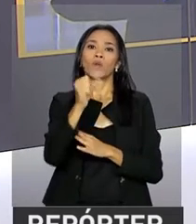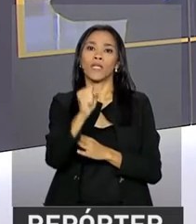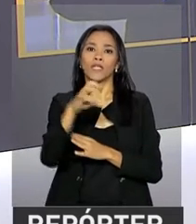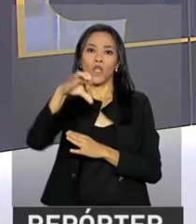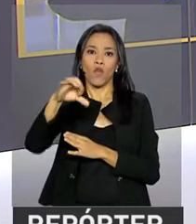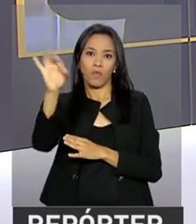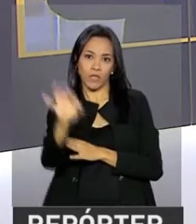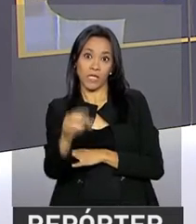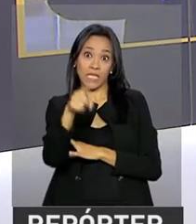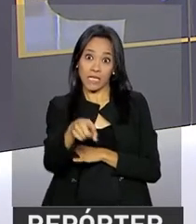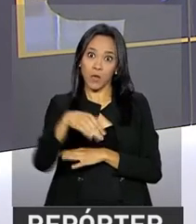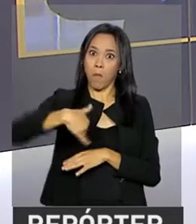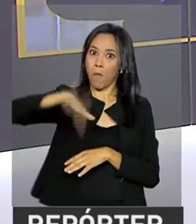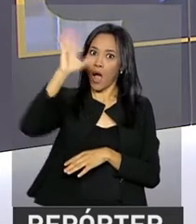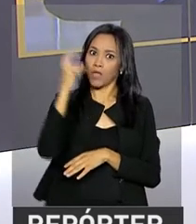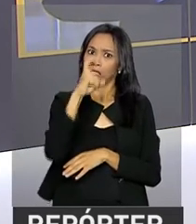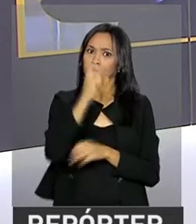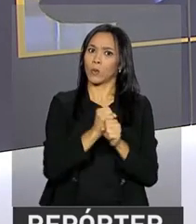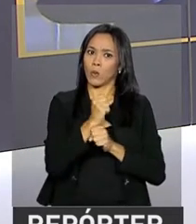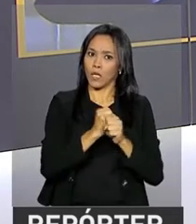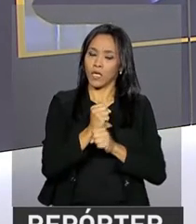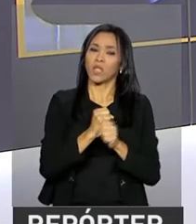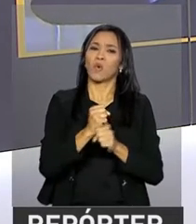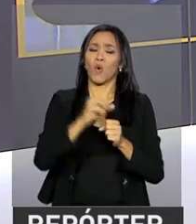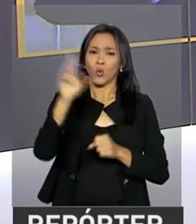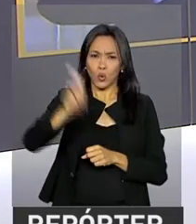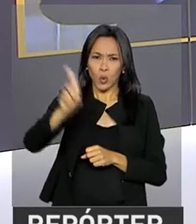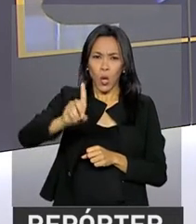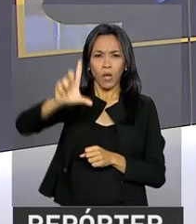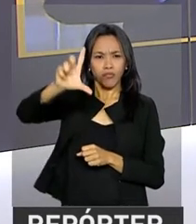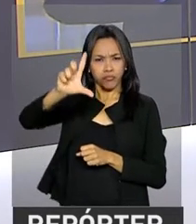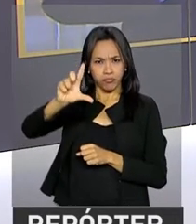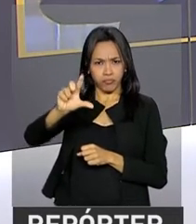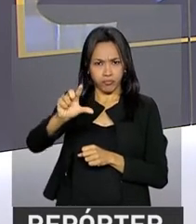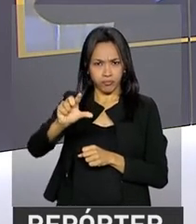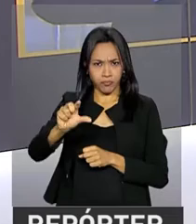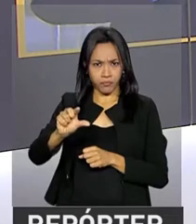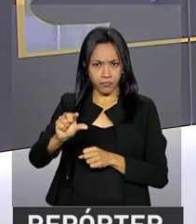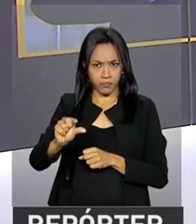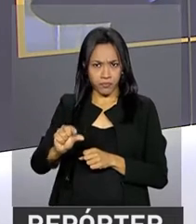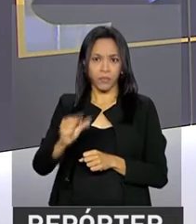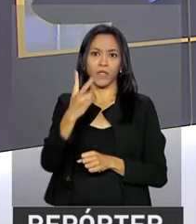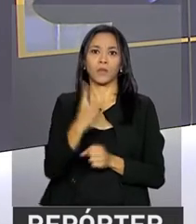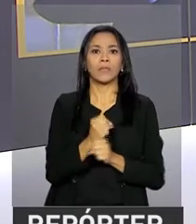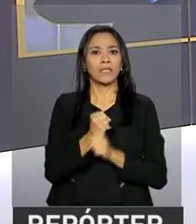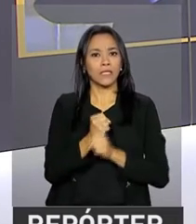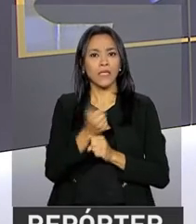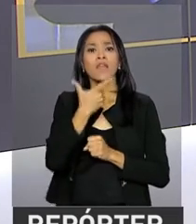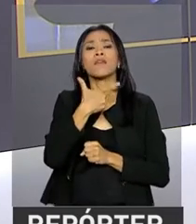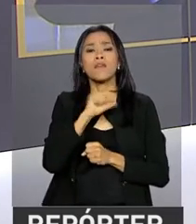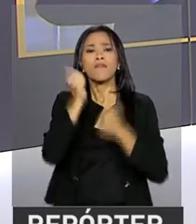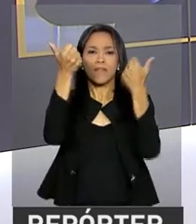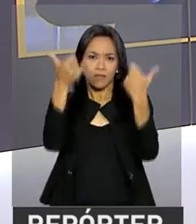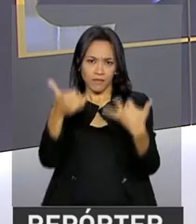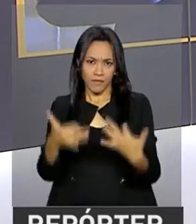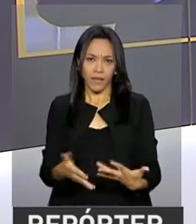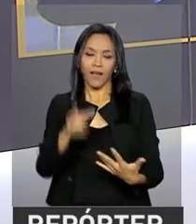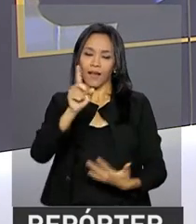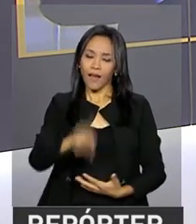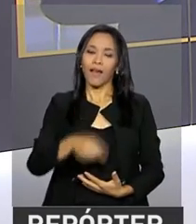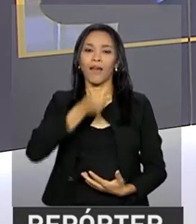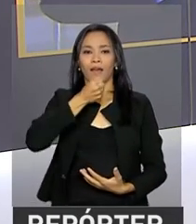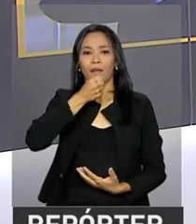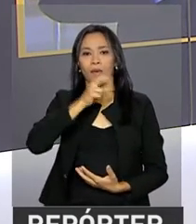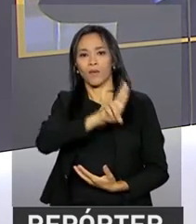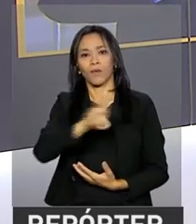em cinco anos e o dólar recuou para o menor patamar em dois anos que ela fala com a gente sobre isso é